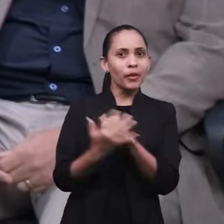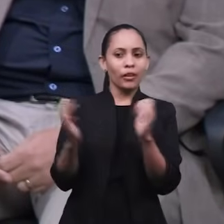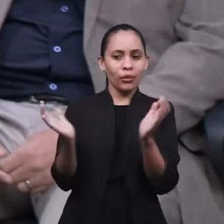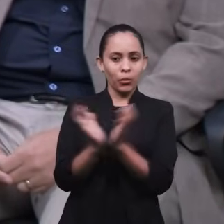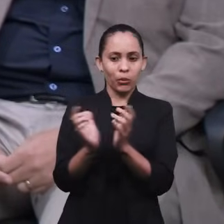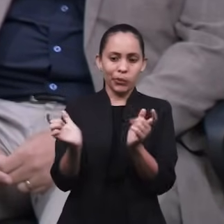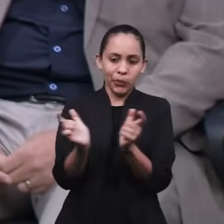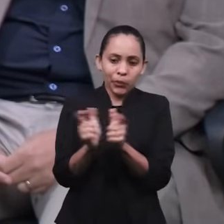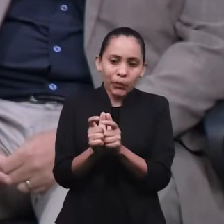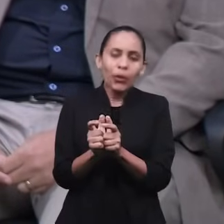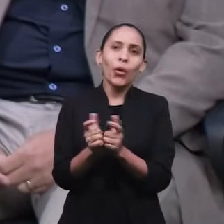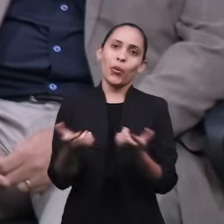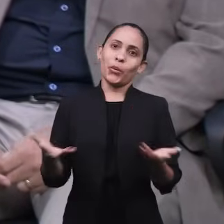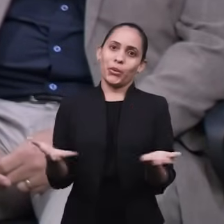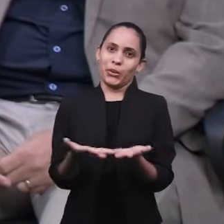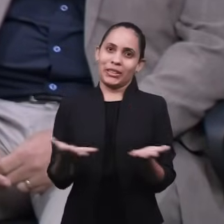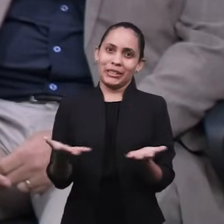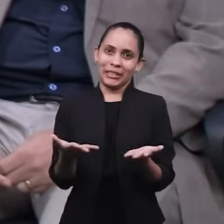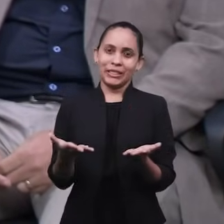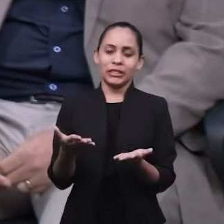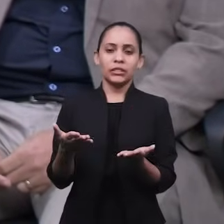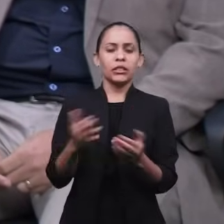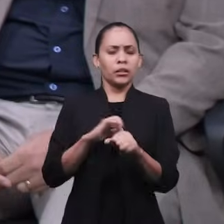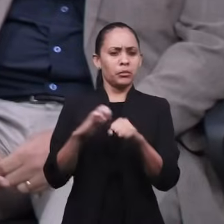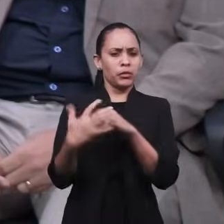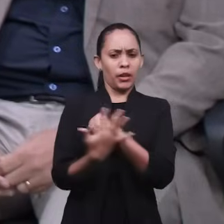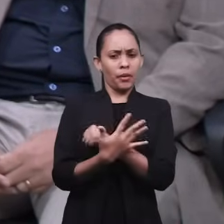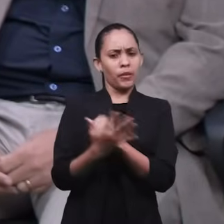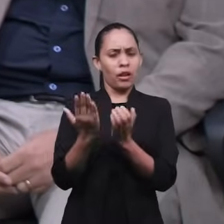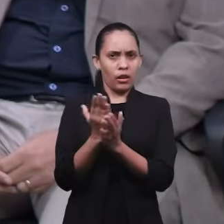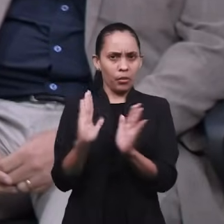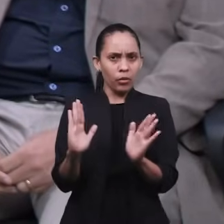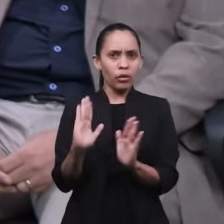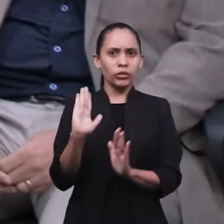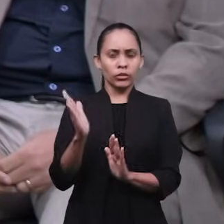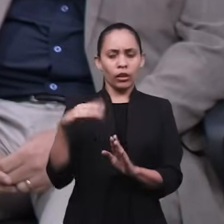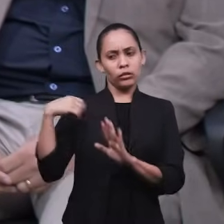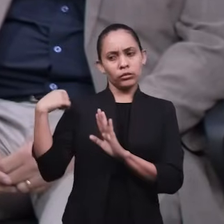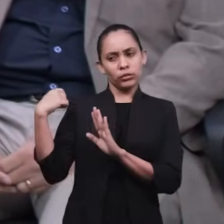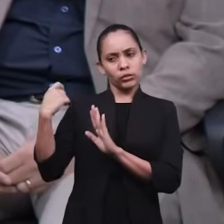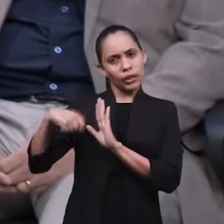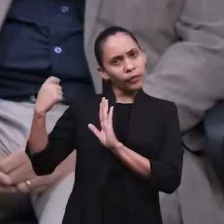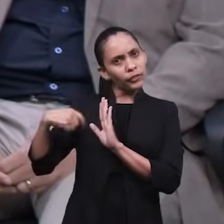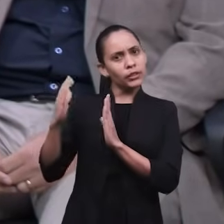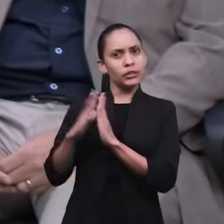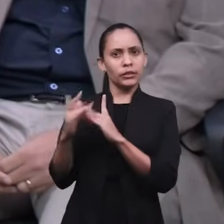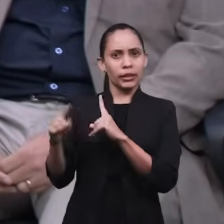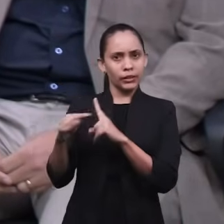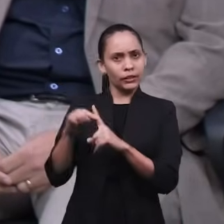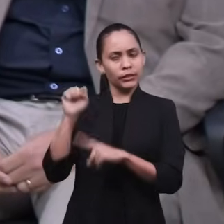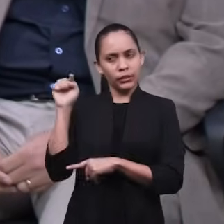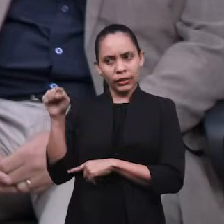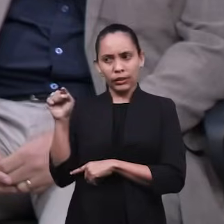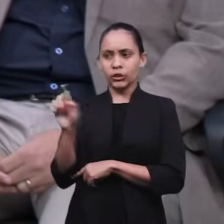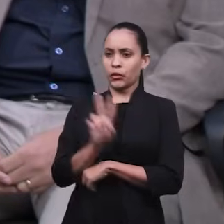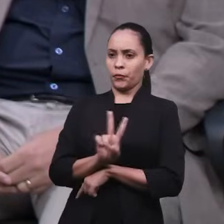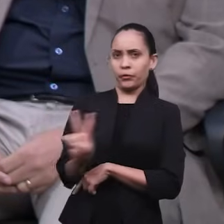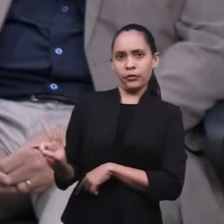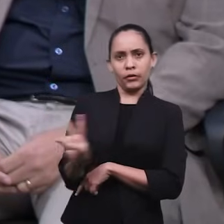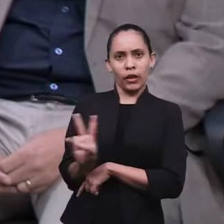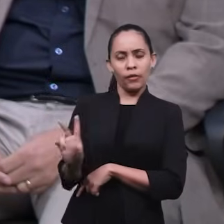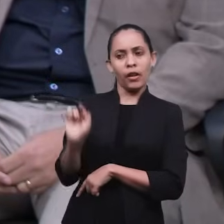era um grupo reduzido, mas hoje, né, já passou a pandemia, nós estamos gravando na igreja de Marazu, aqui em Vila